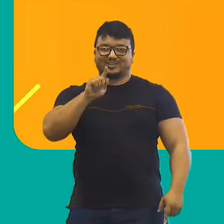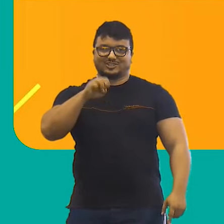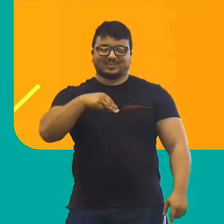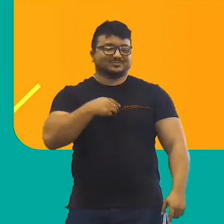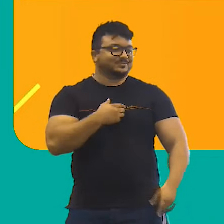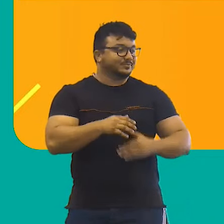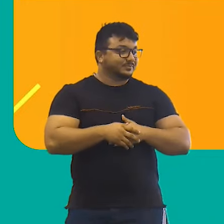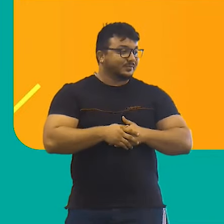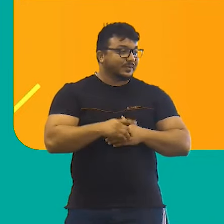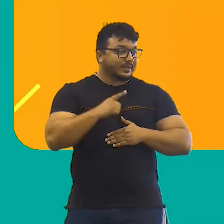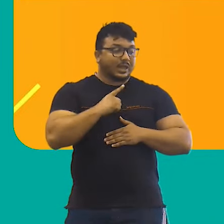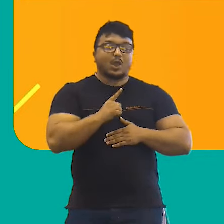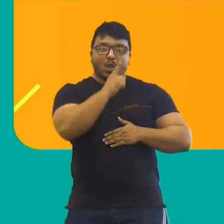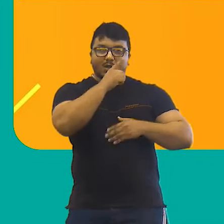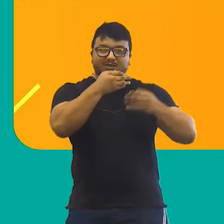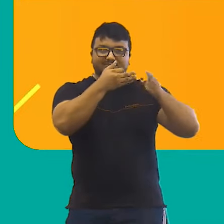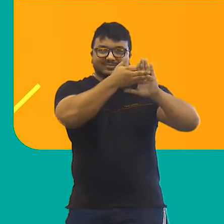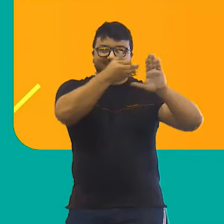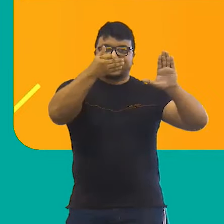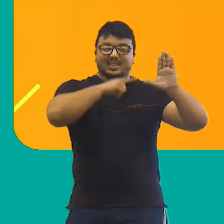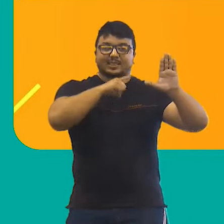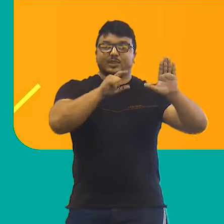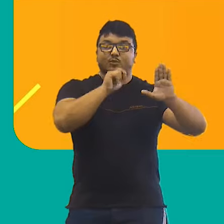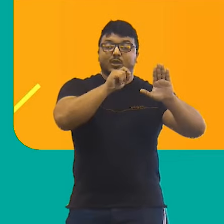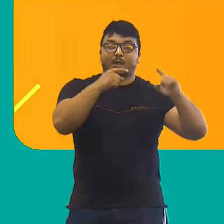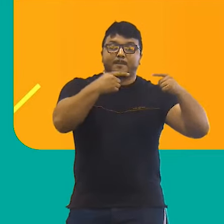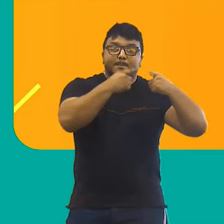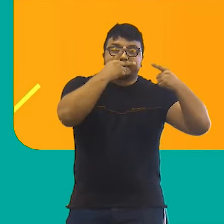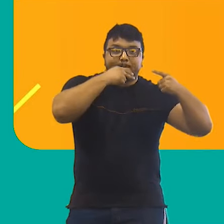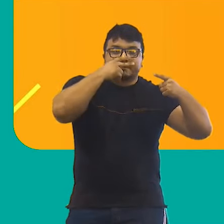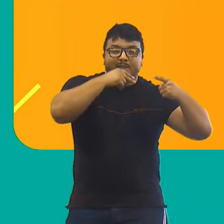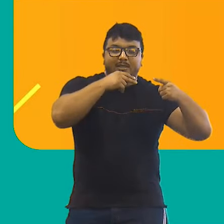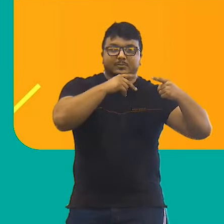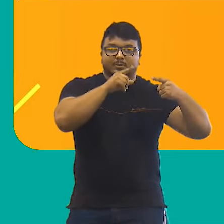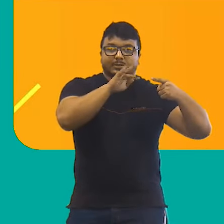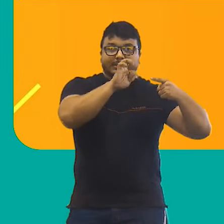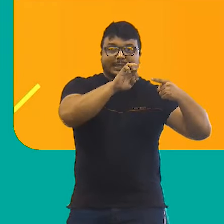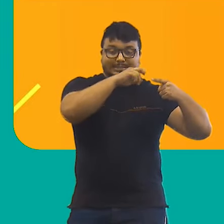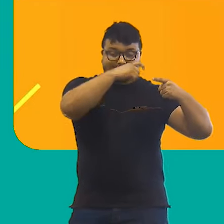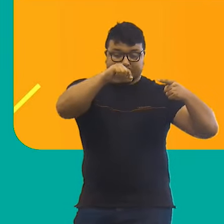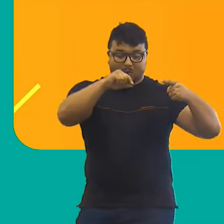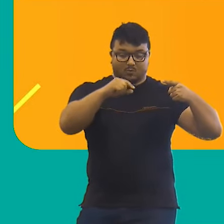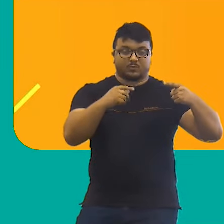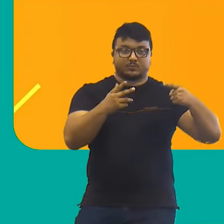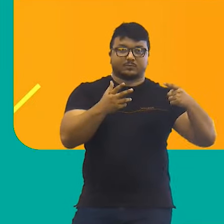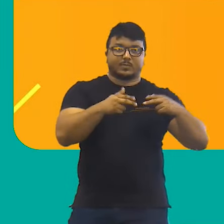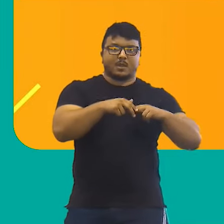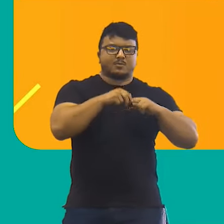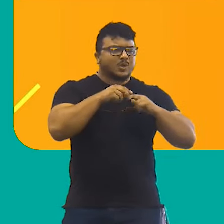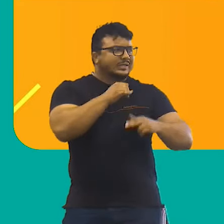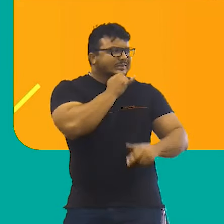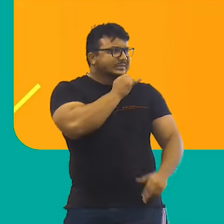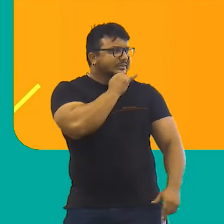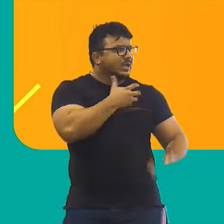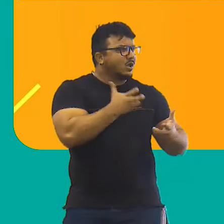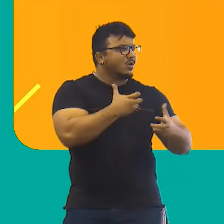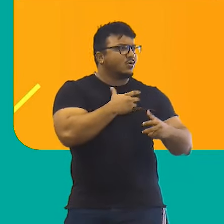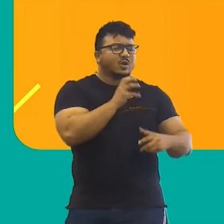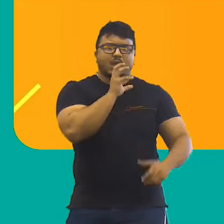ele falou lá em cima, submetidas à mesma tensão. Então, se eu quero uma lâmpada